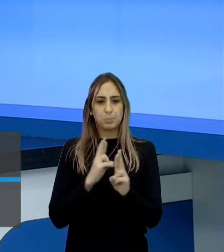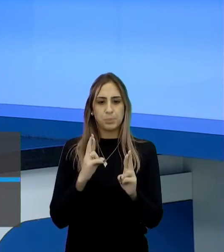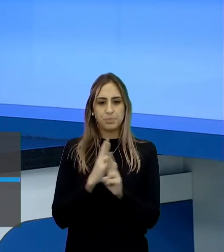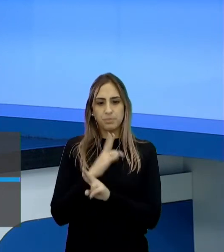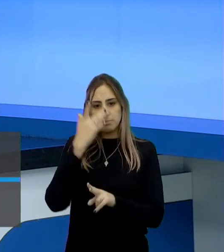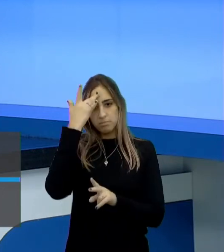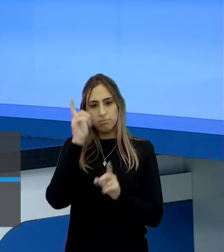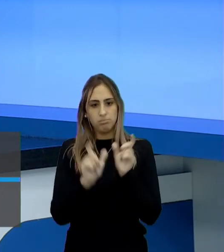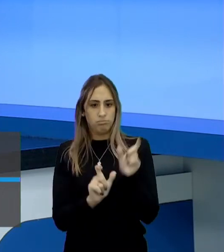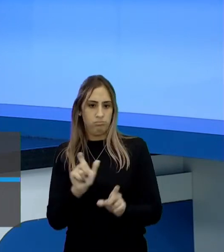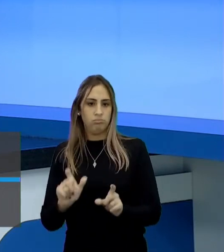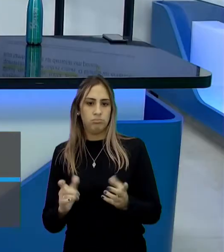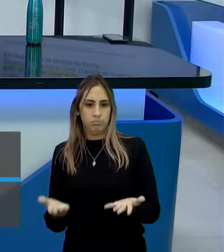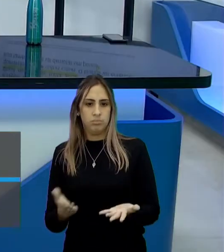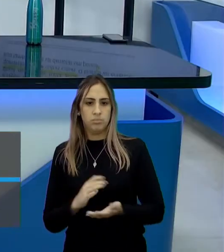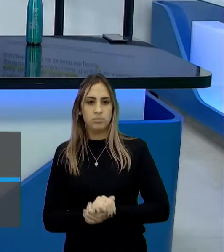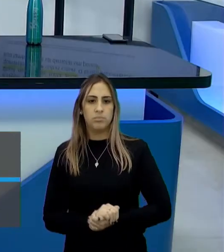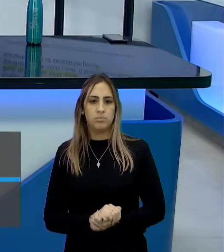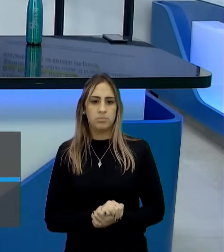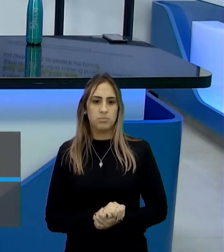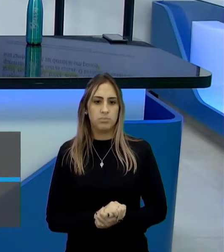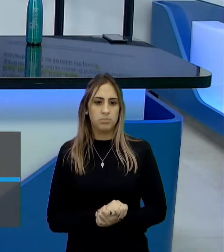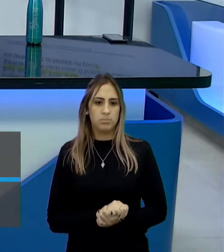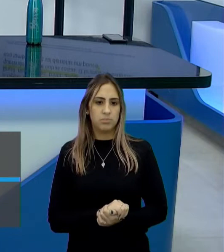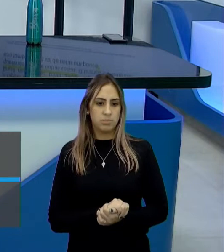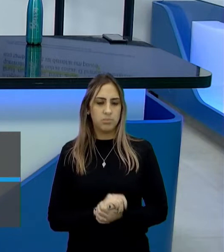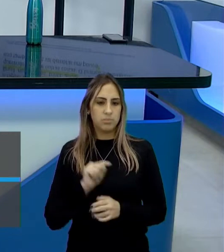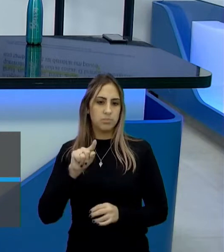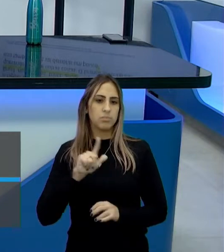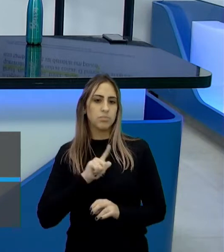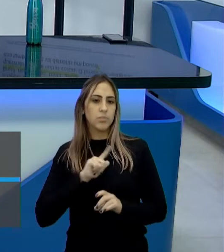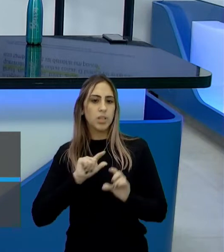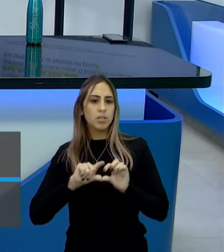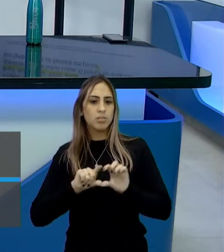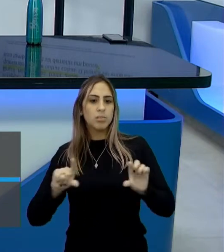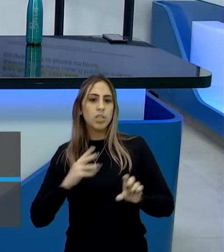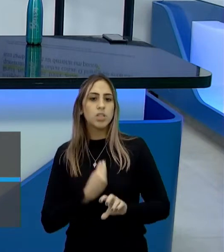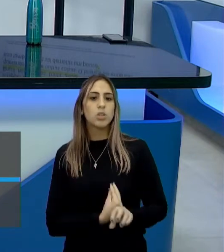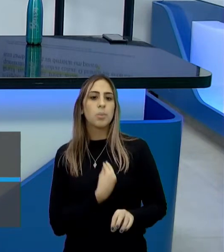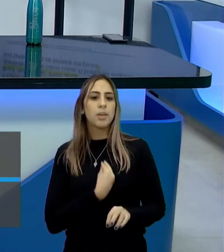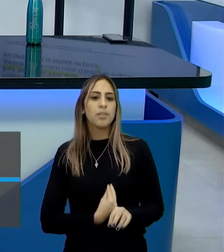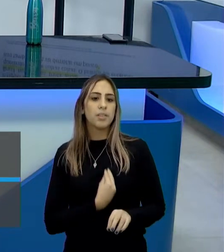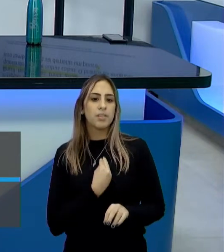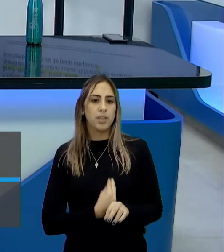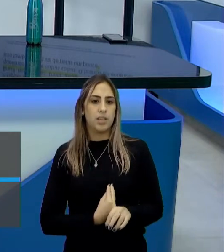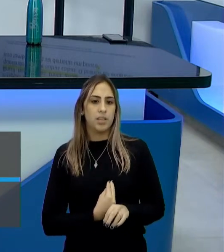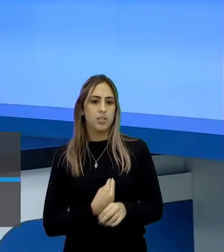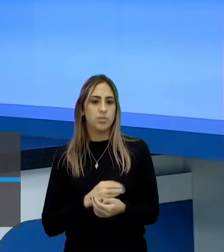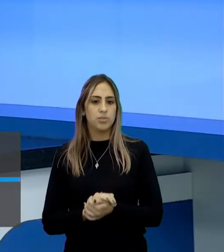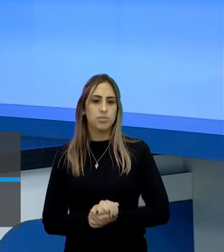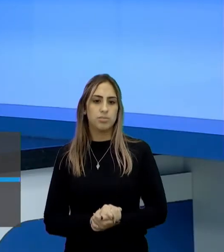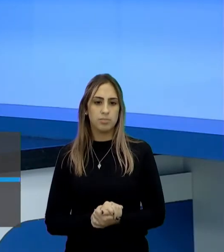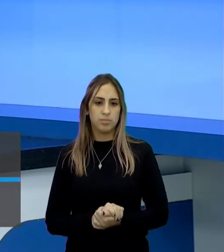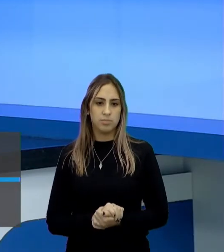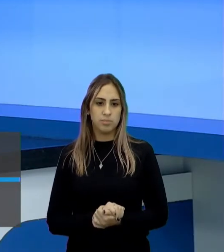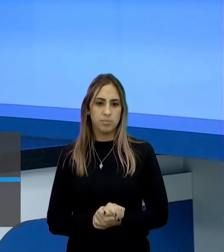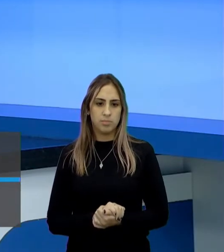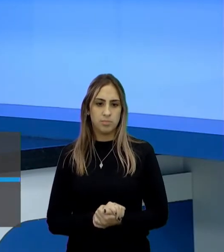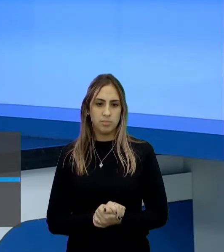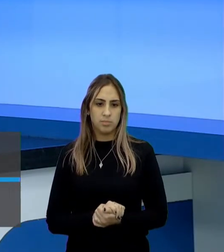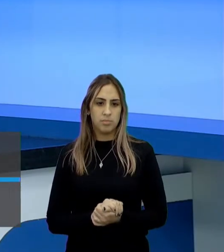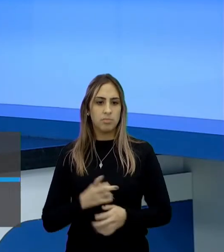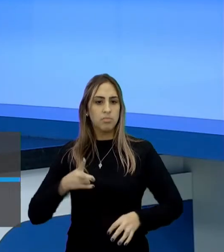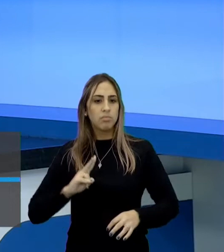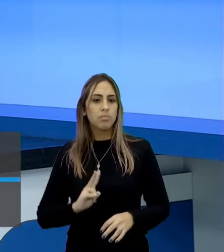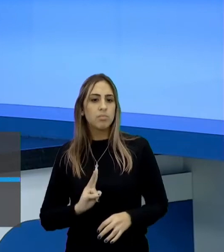contexto de guerra. Sim. Né? E aí você tem o título sobrevivente, entendeu? Então é assim, mesmo que